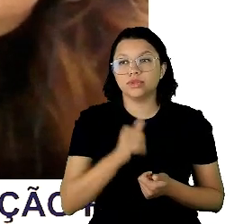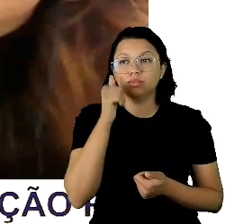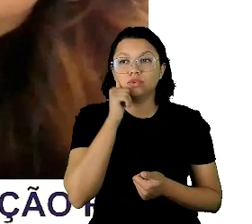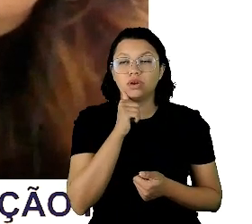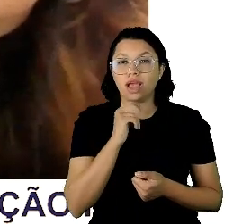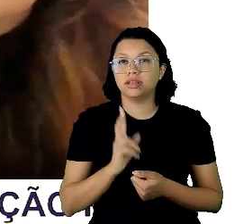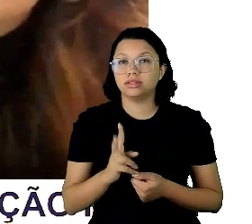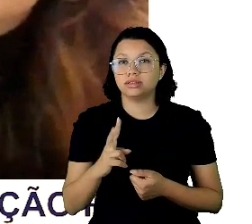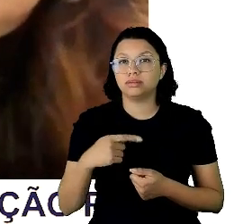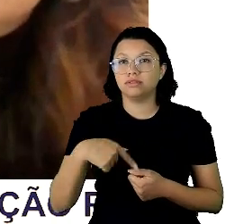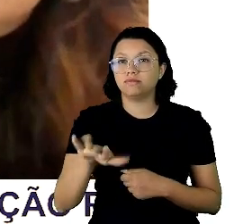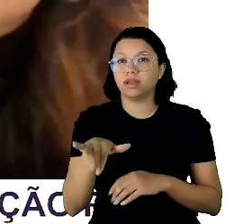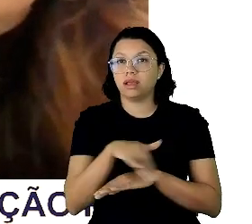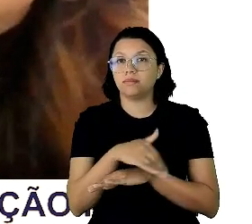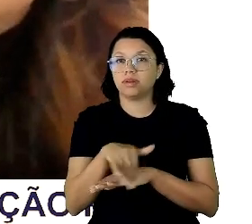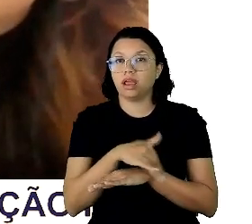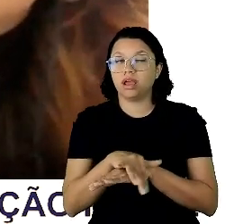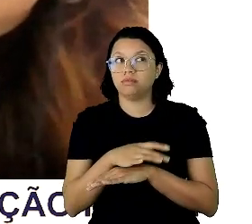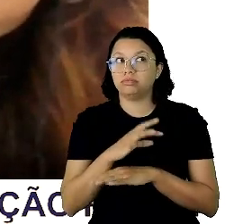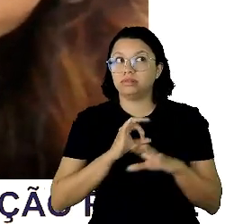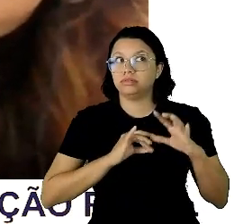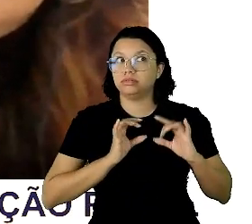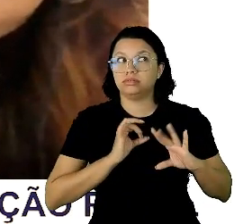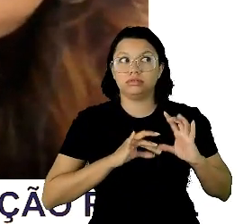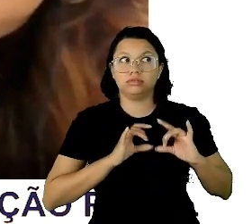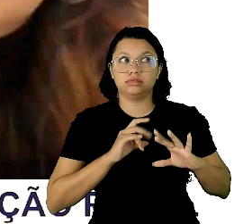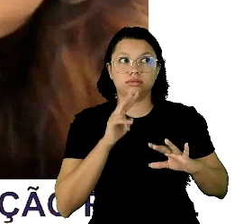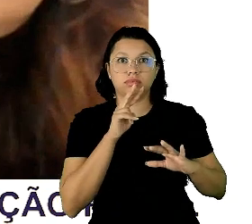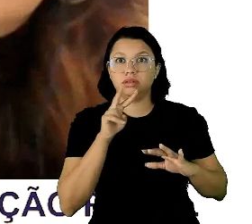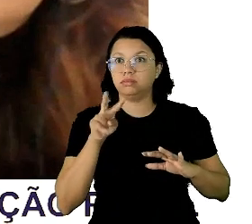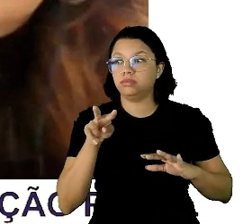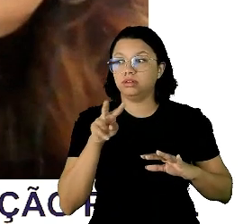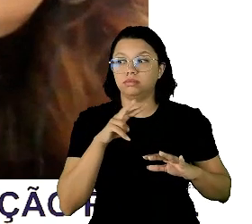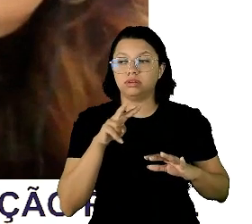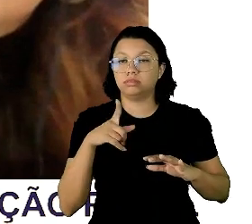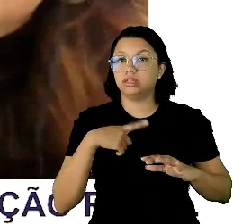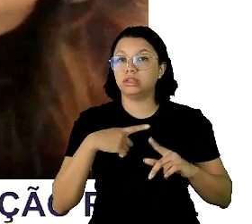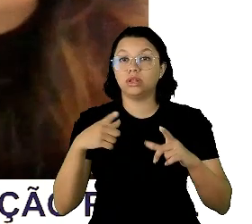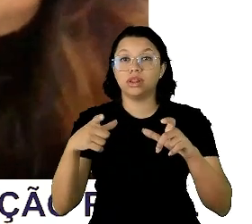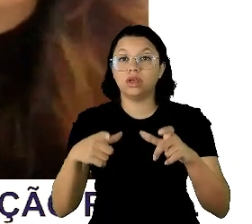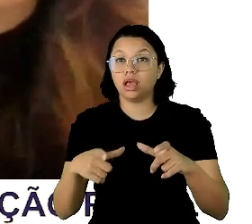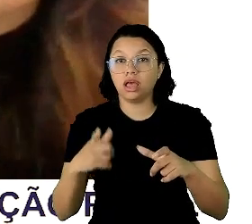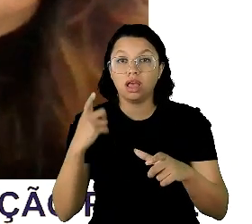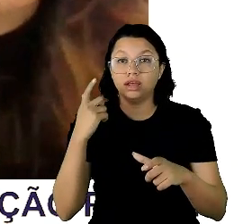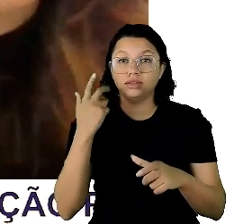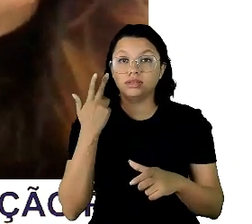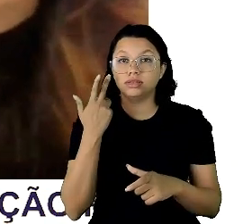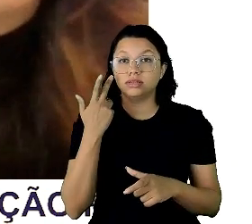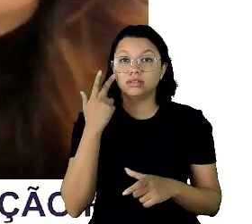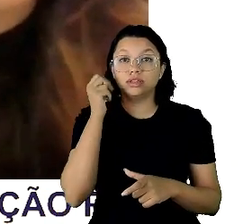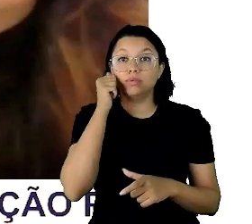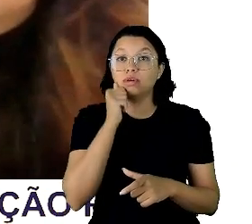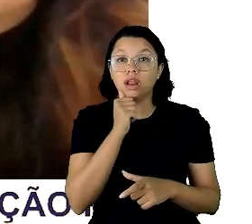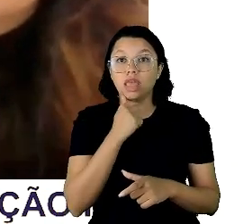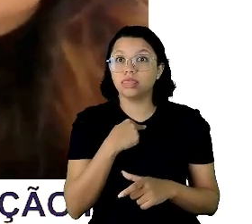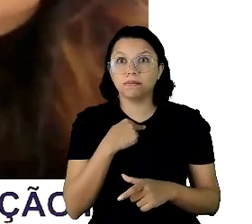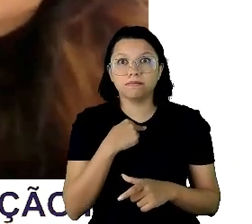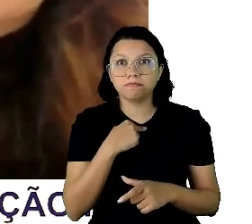rua receosas. Há lugares que as mulheres simplesmente não podem frequentar.